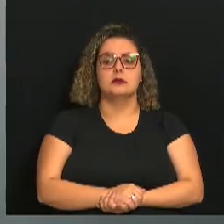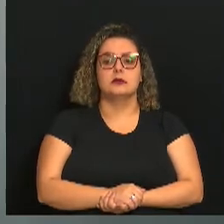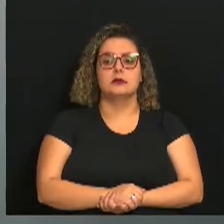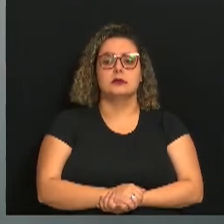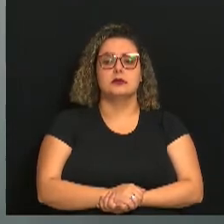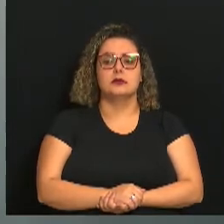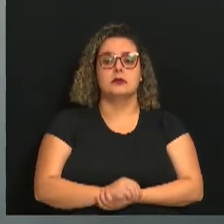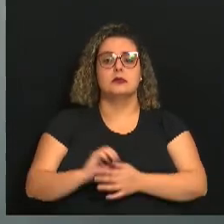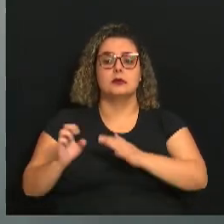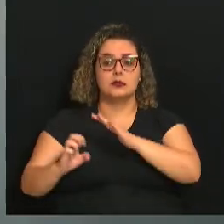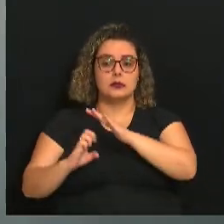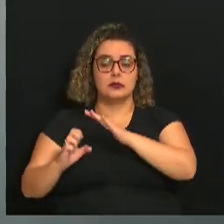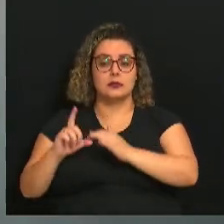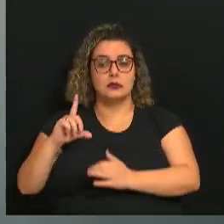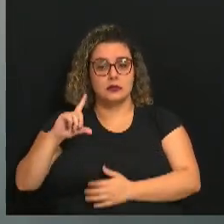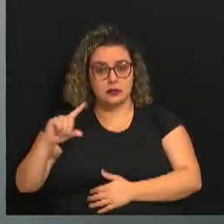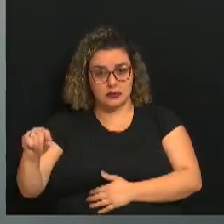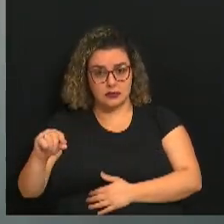cidade.